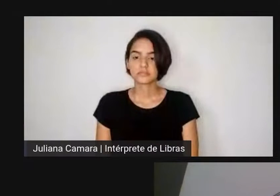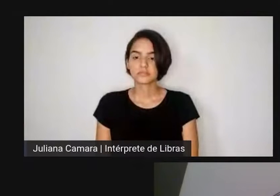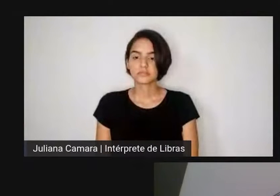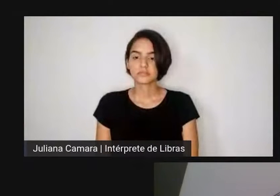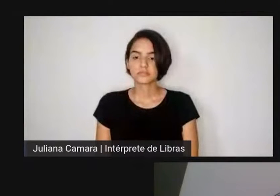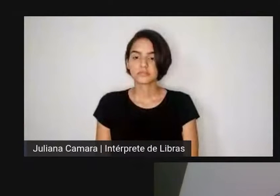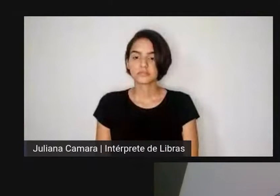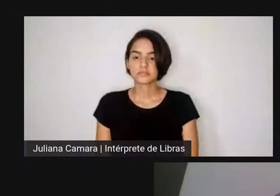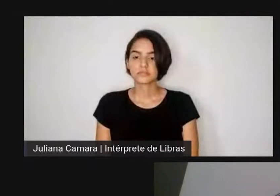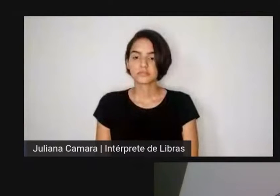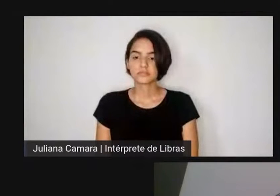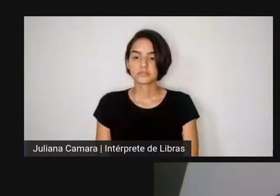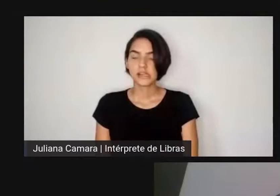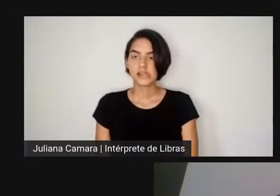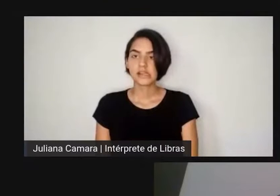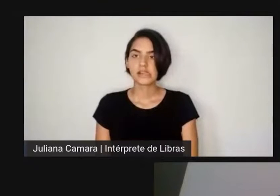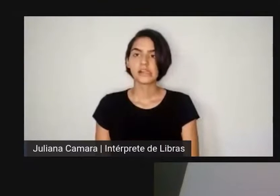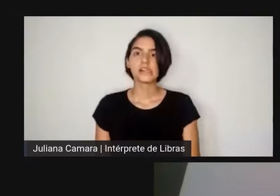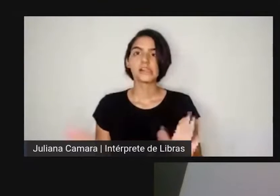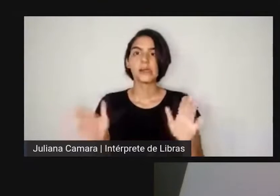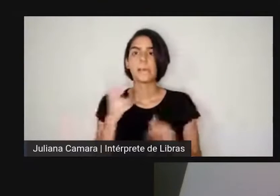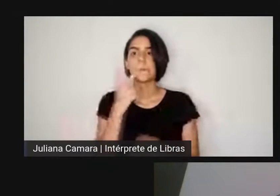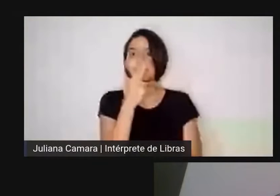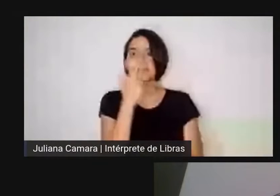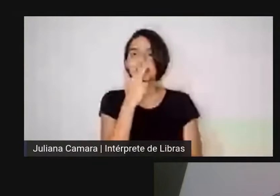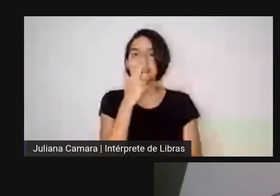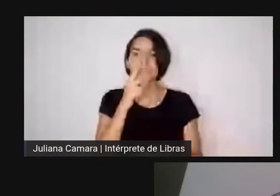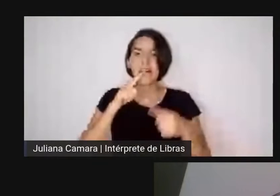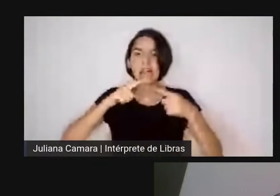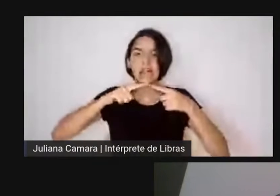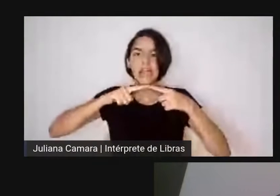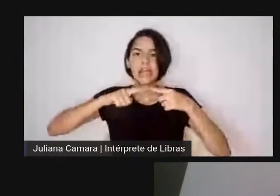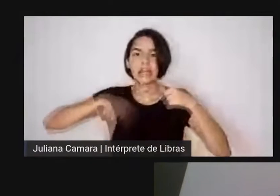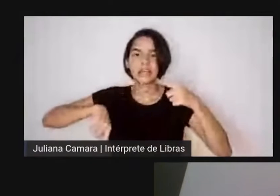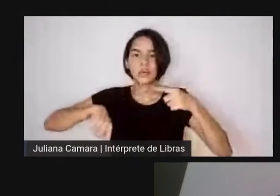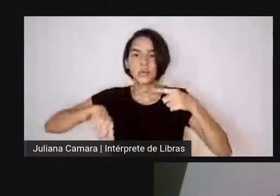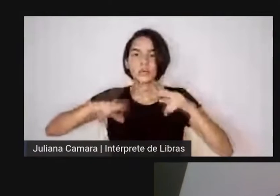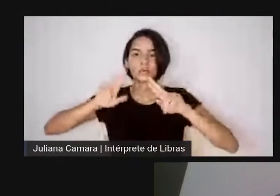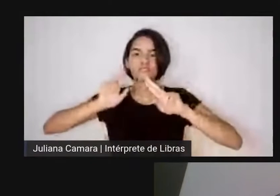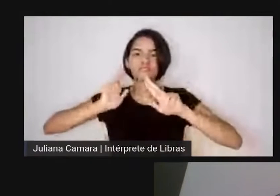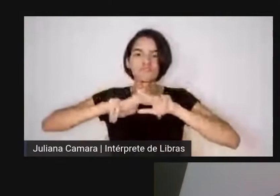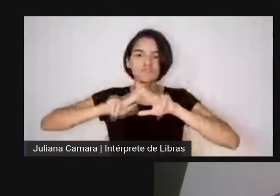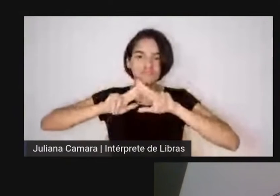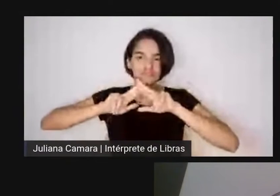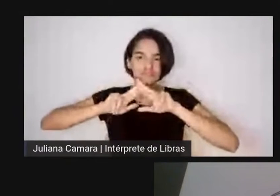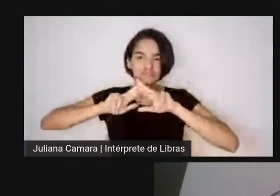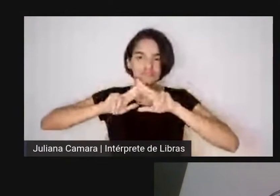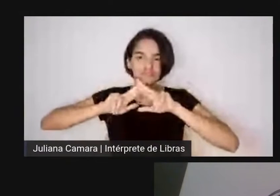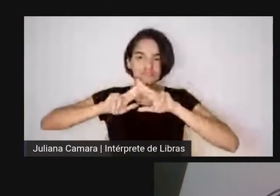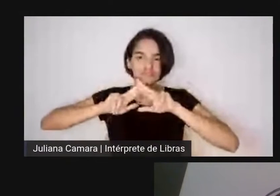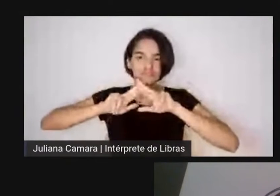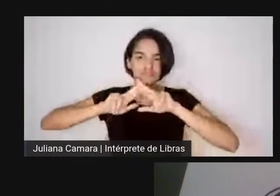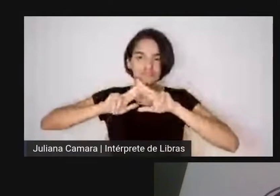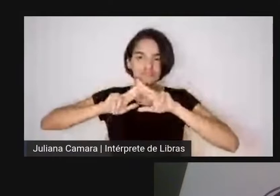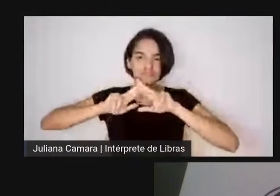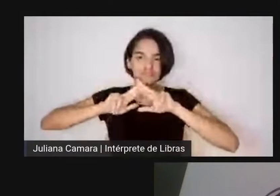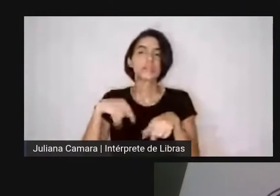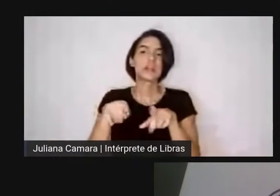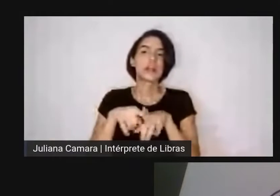Acho que a gente está tendo algum problema com o vídeo e o áudio do Tarcísio. Vamos esperar um pouquinho para